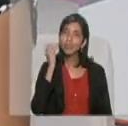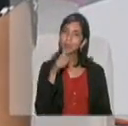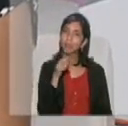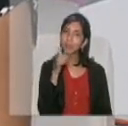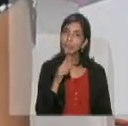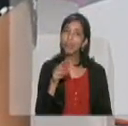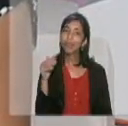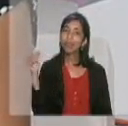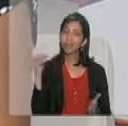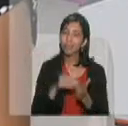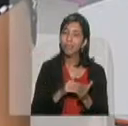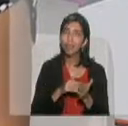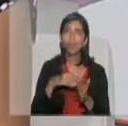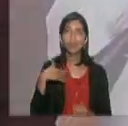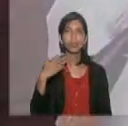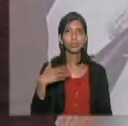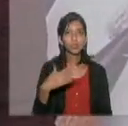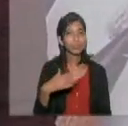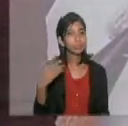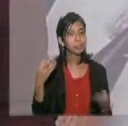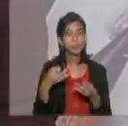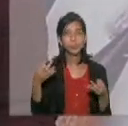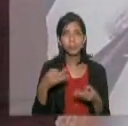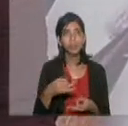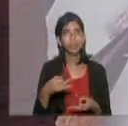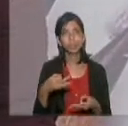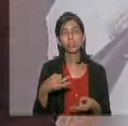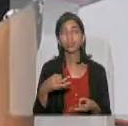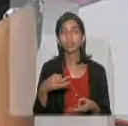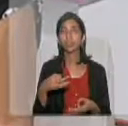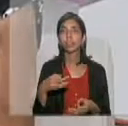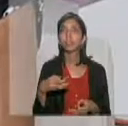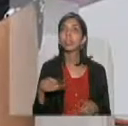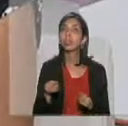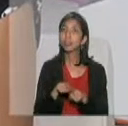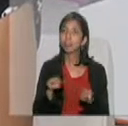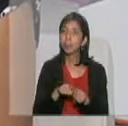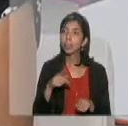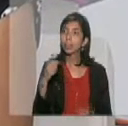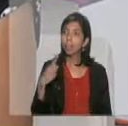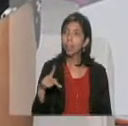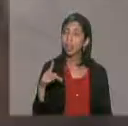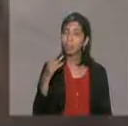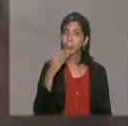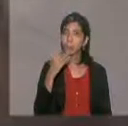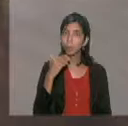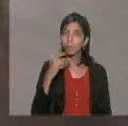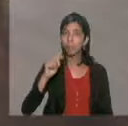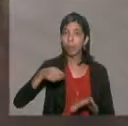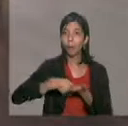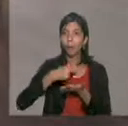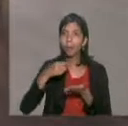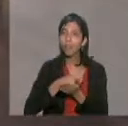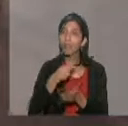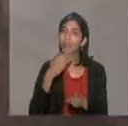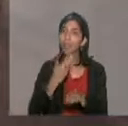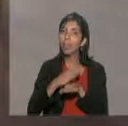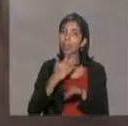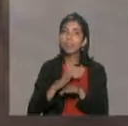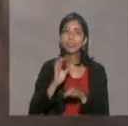engasgue. Sim, reta, sempre 90 graus. Então, nunca inclinadinha. Nunca inclinada. E a gente vê muito a criança inclinada quando é a introdução